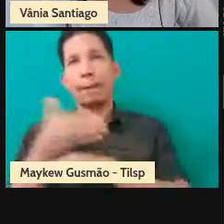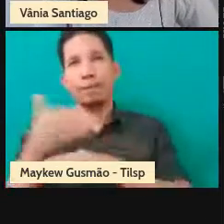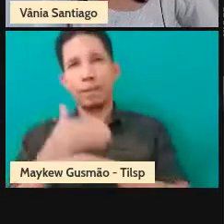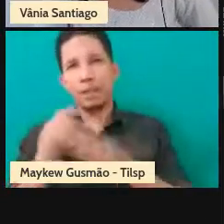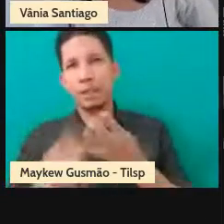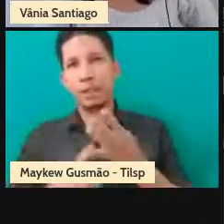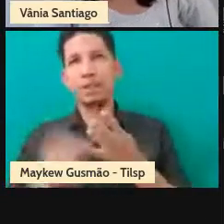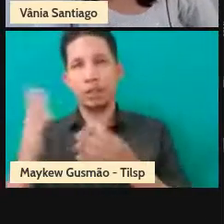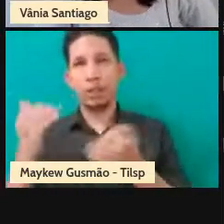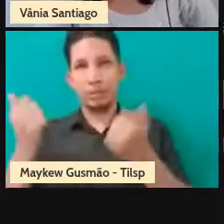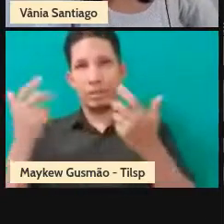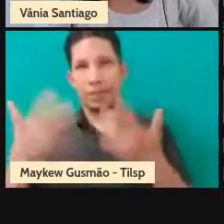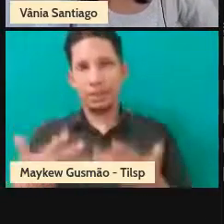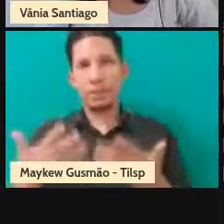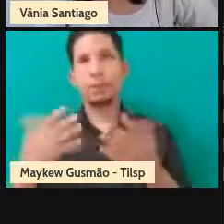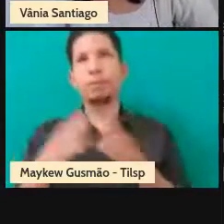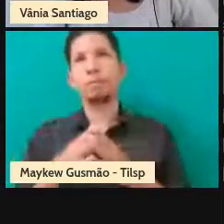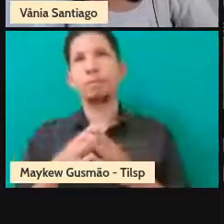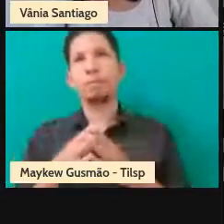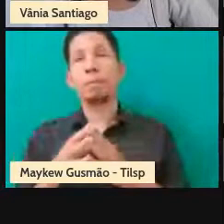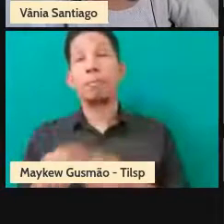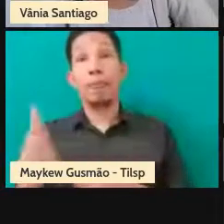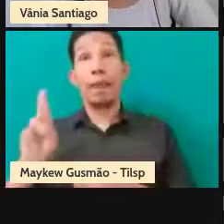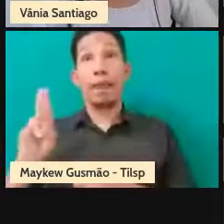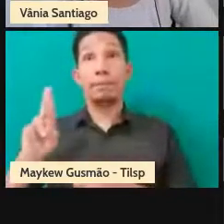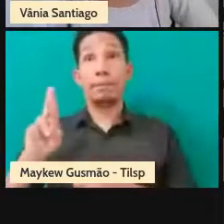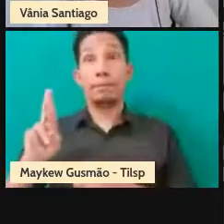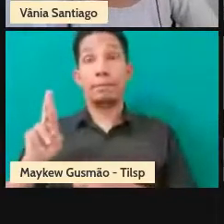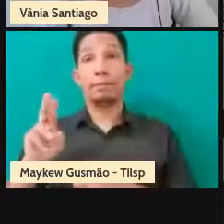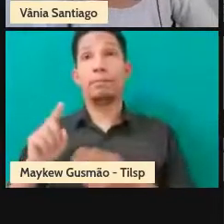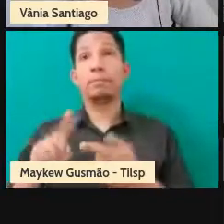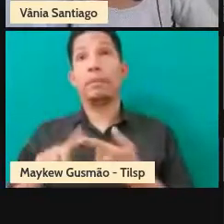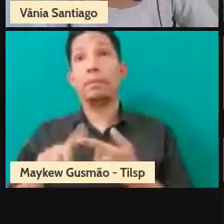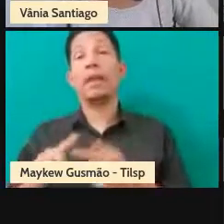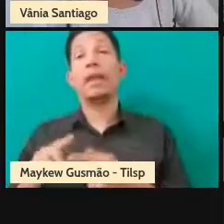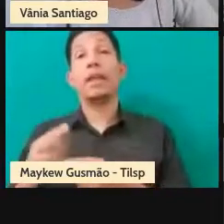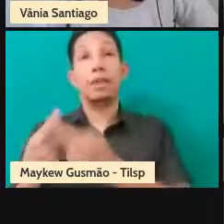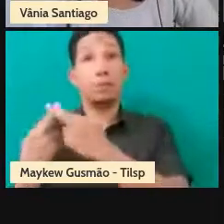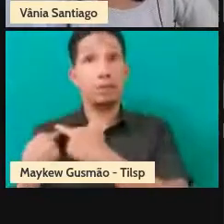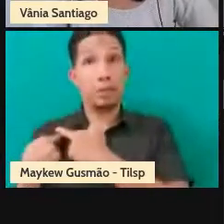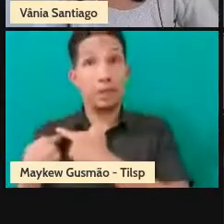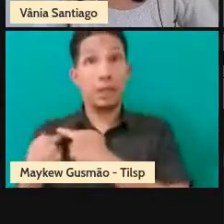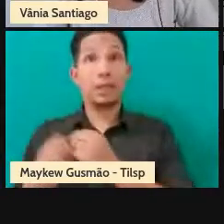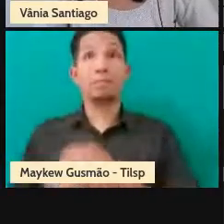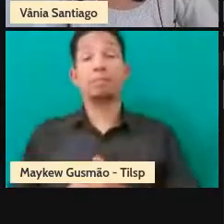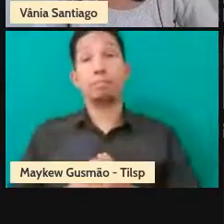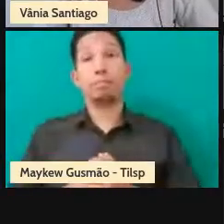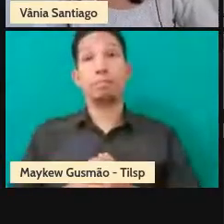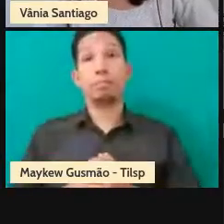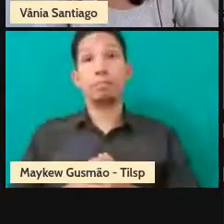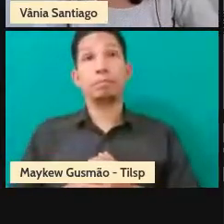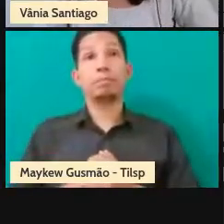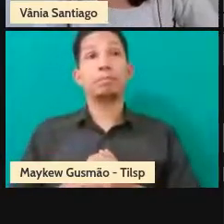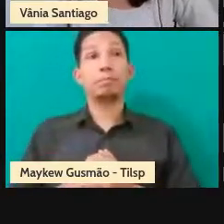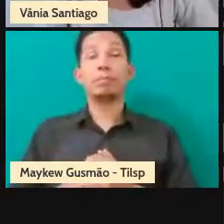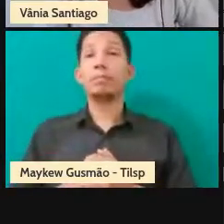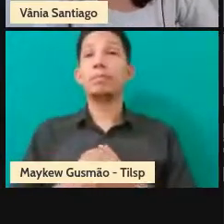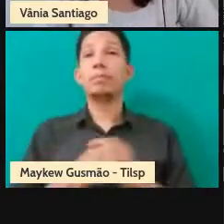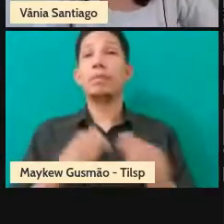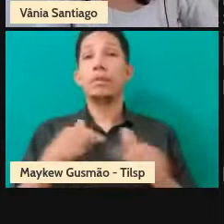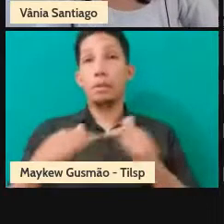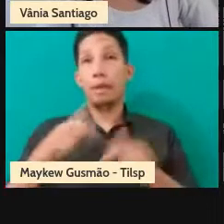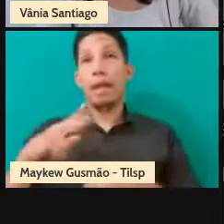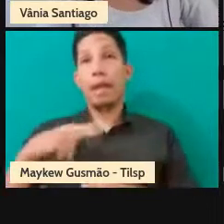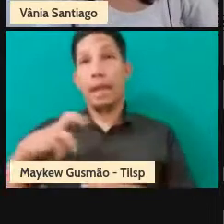já falei um pouco, representatividade, responsabilidade, atuação ética e estética,